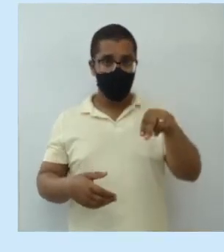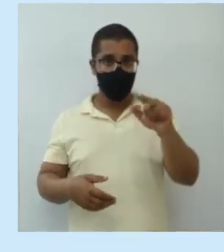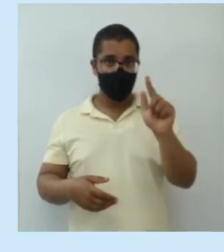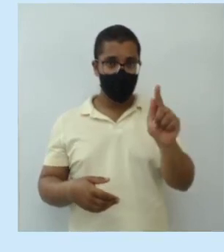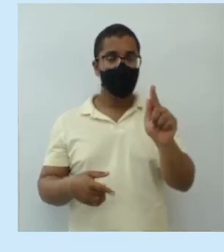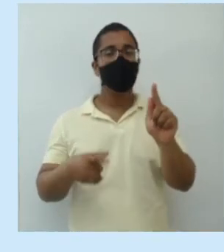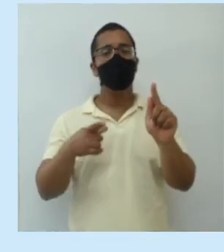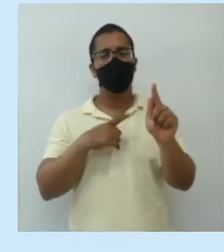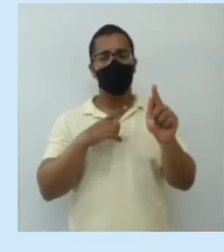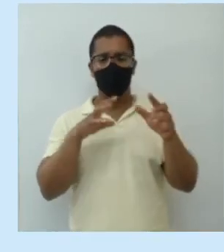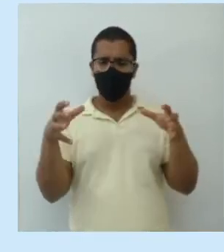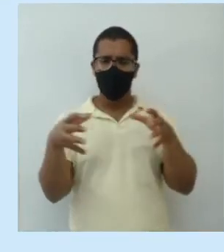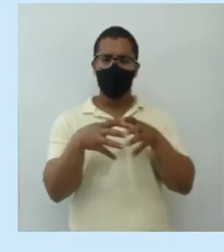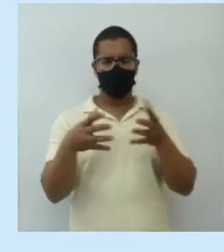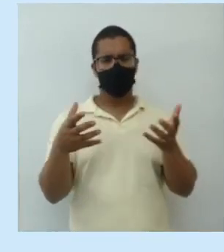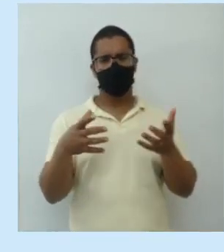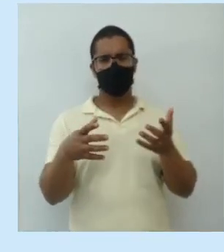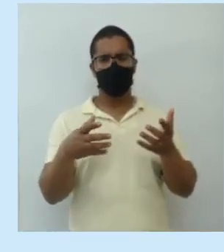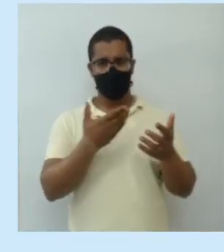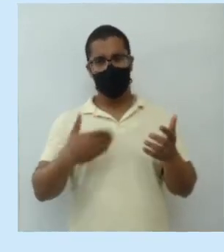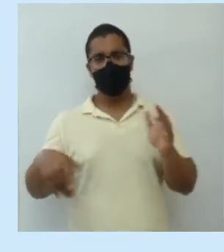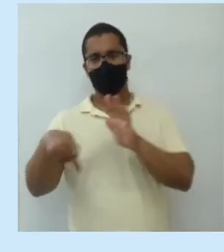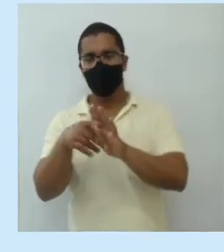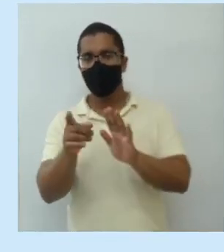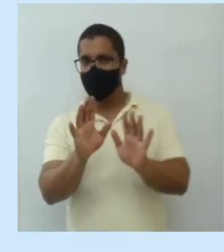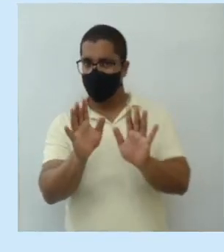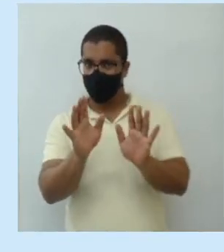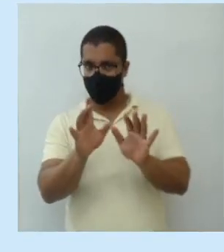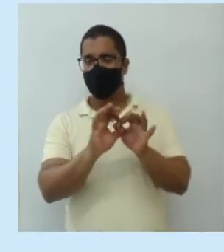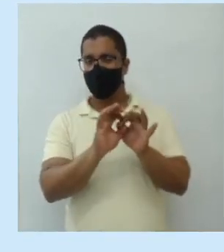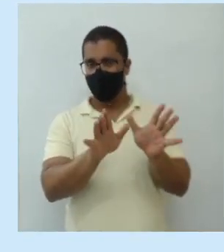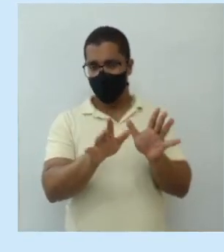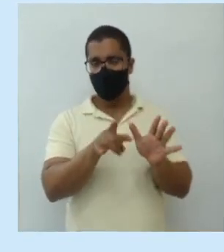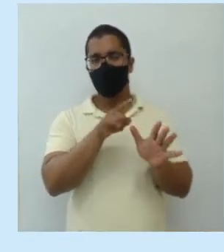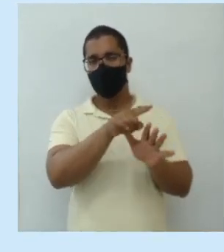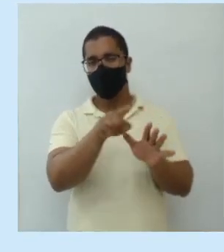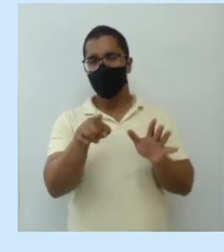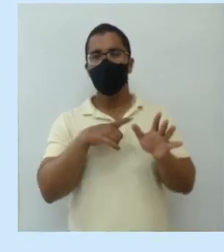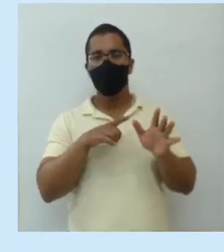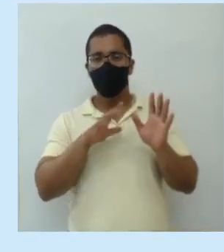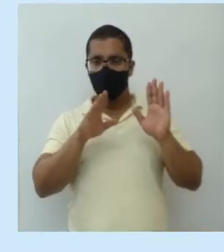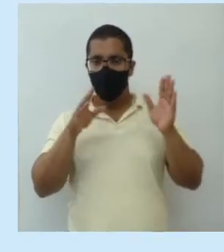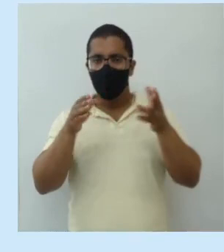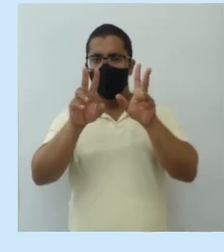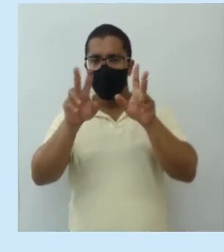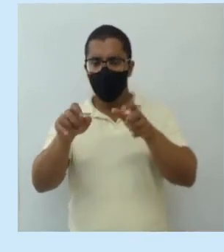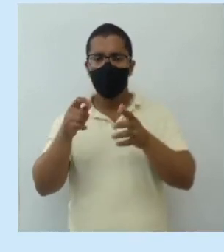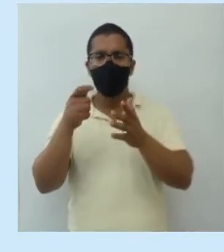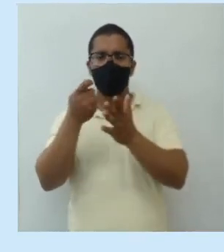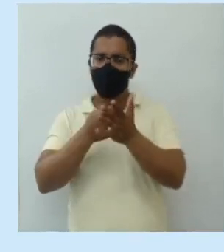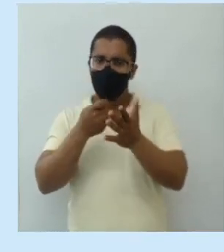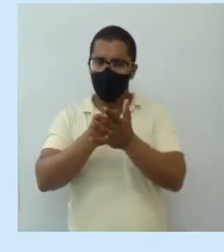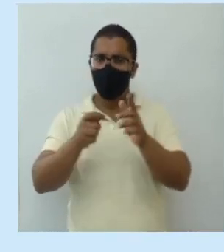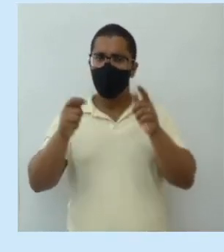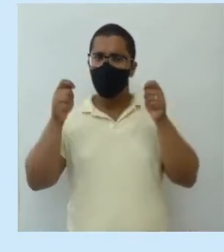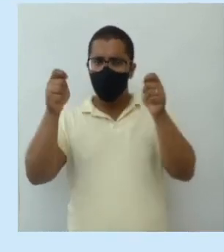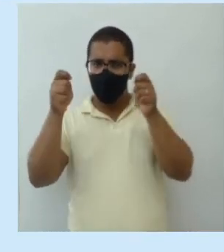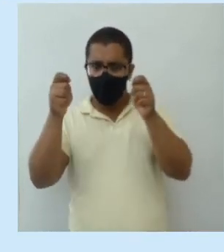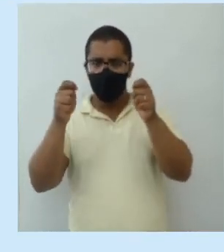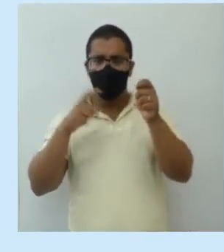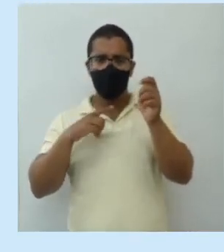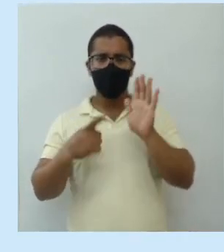não governamentais, que vão surgir para tratar dessas questões reivindicatórias que estão surgindo nesses